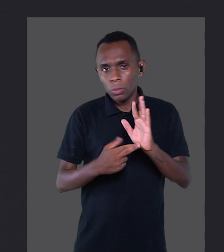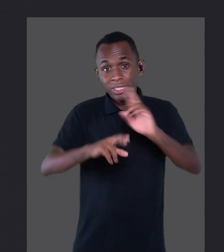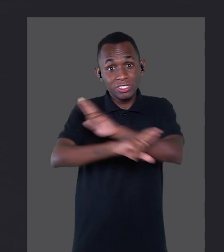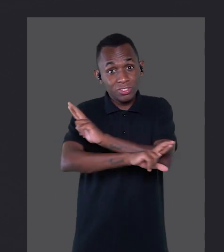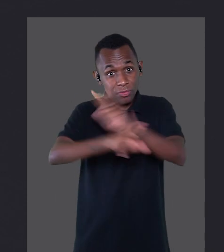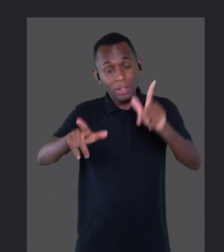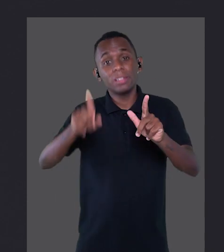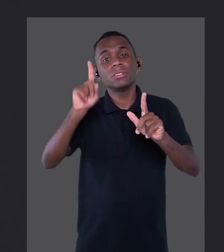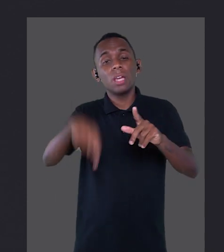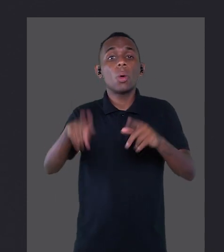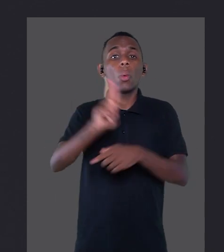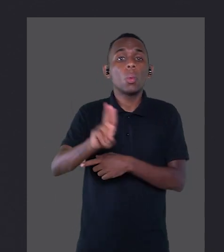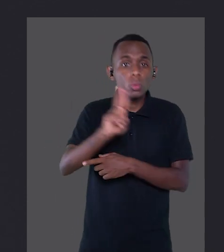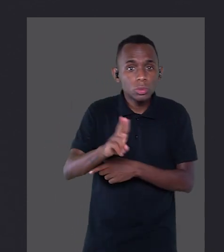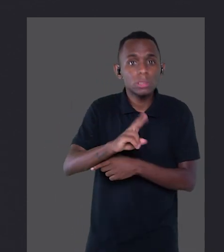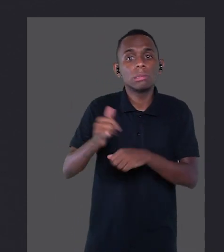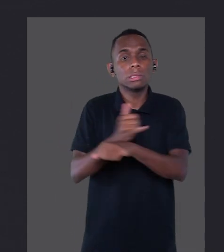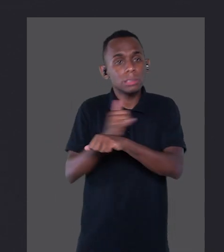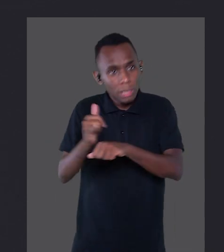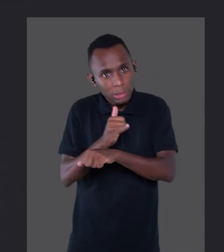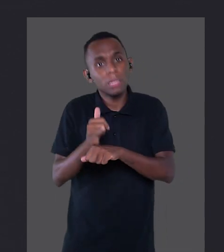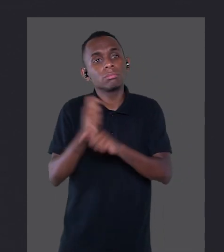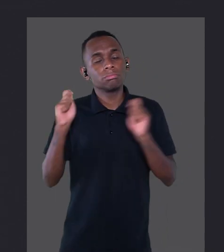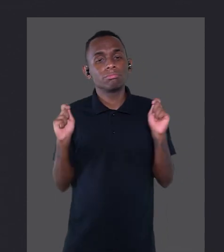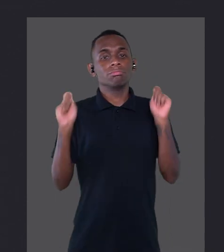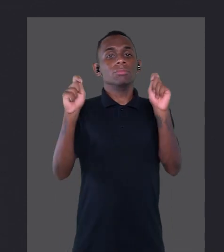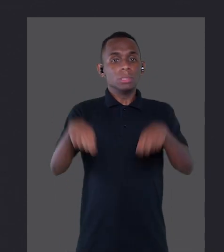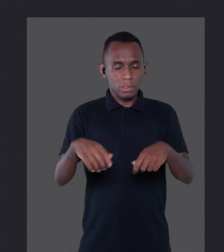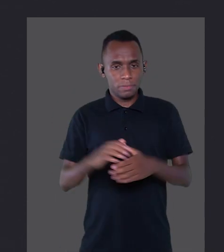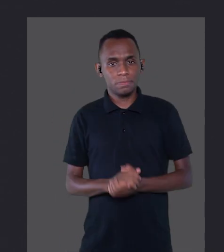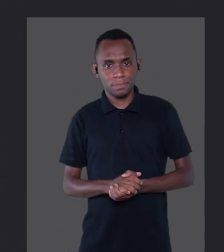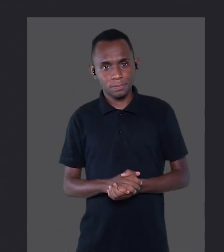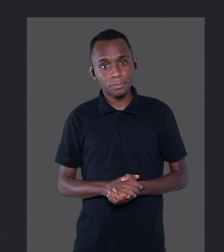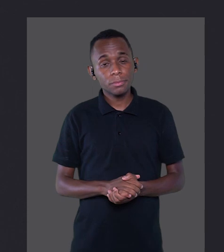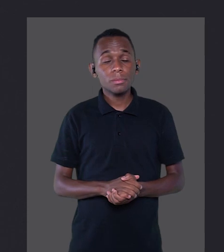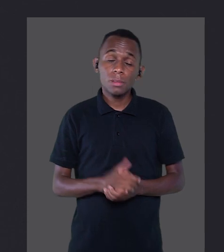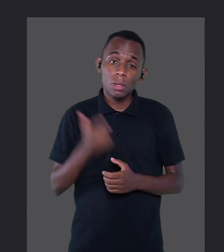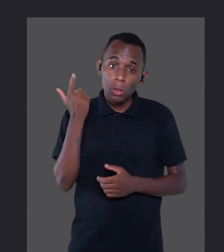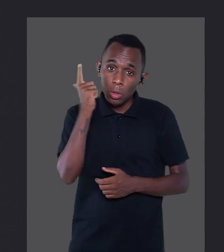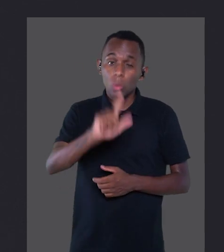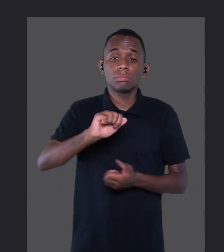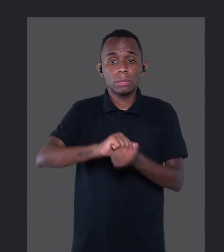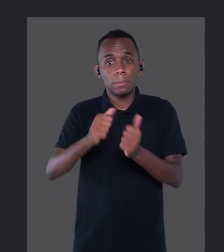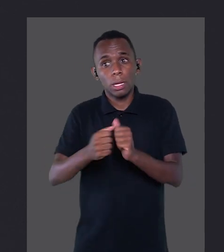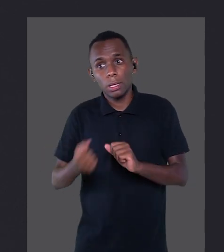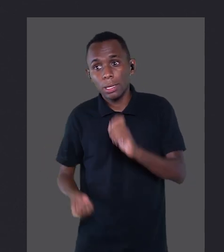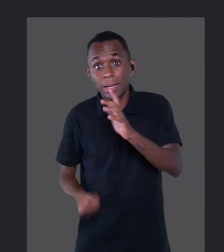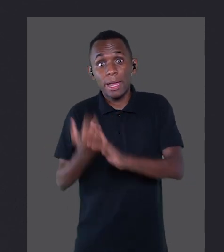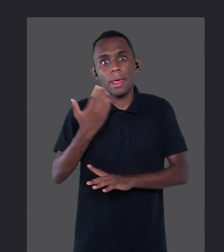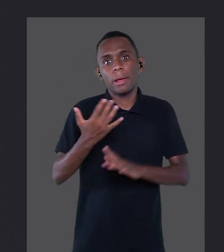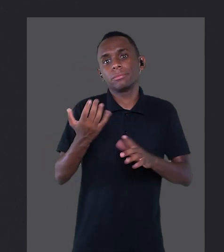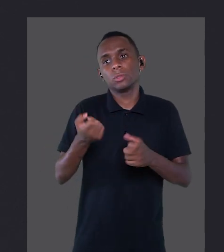é justamente você usar esses ingredientes e conseguir criar efeitos novos